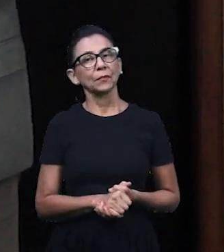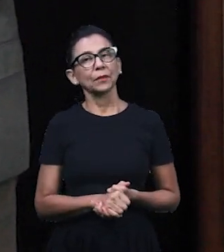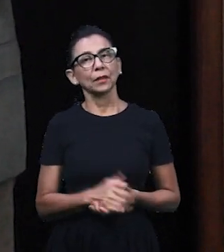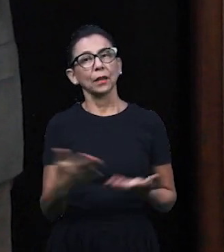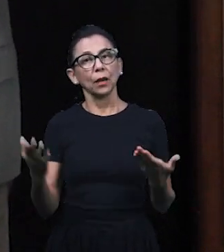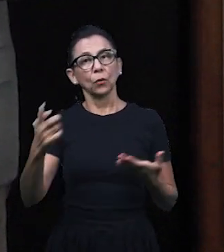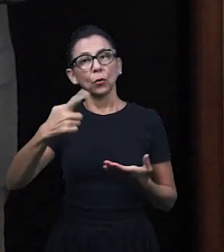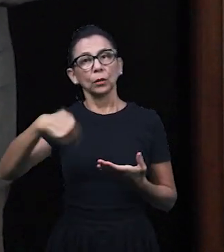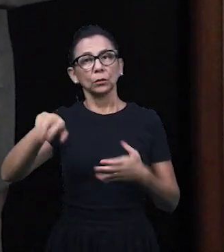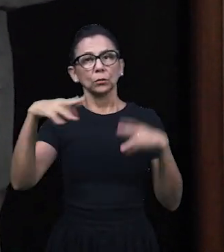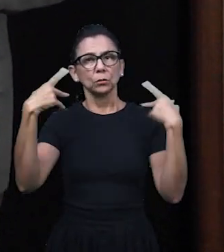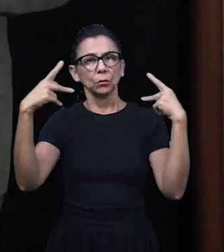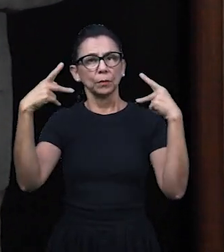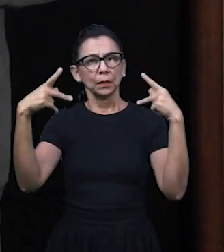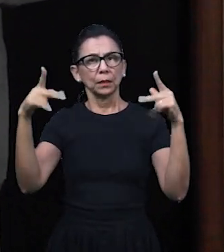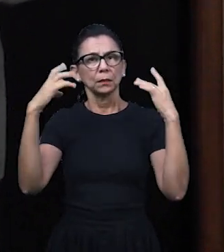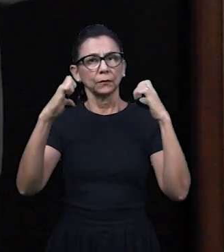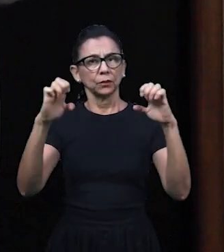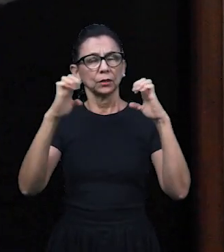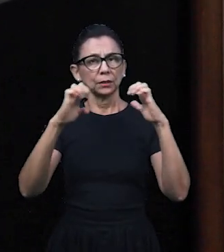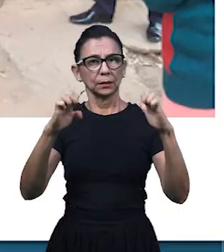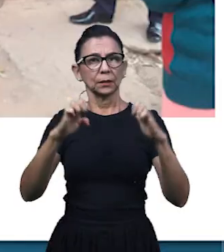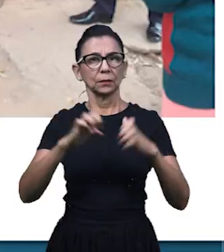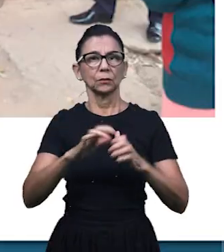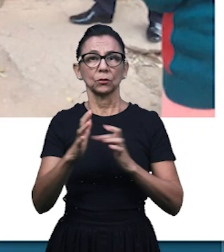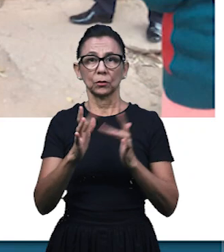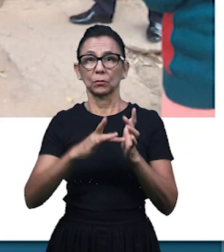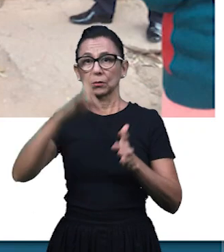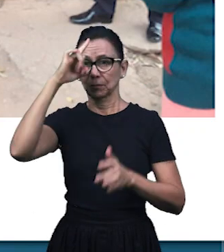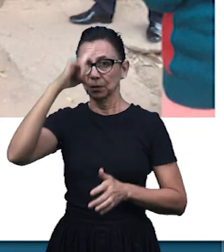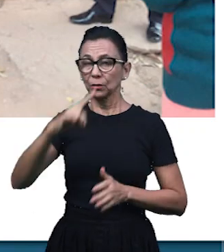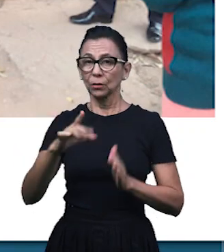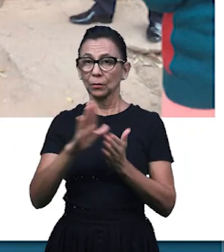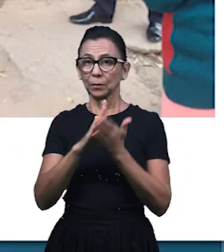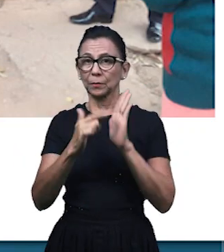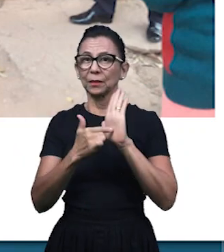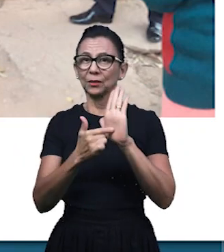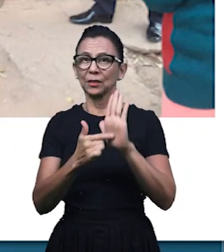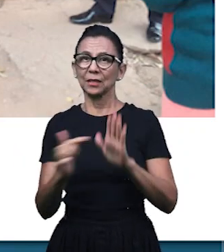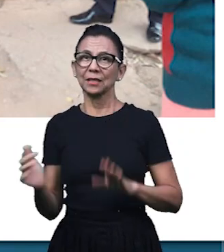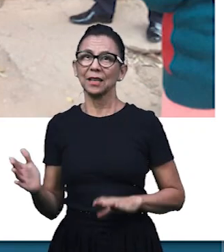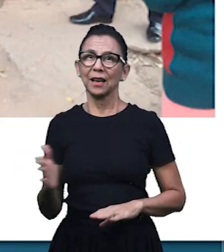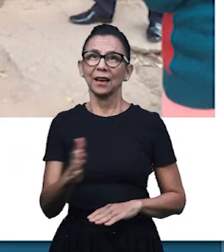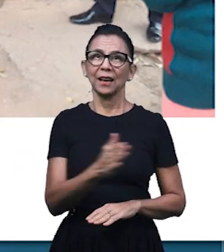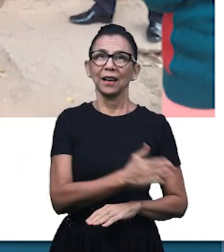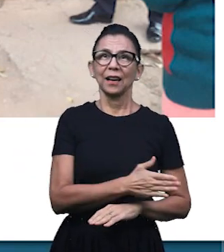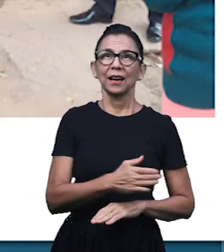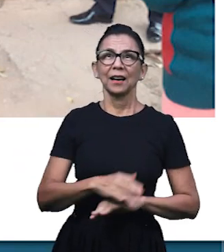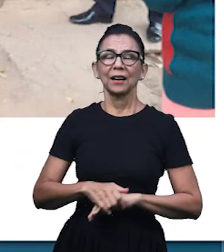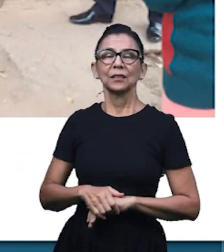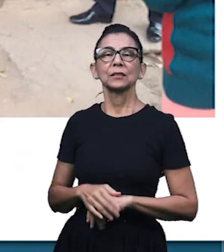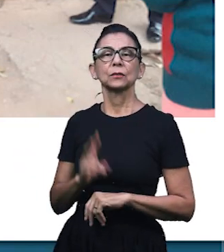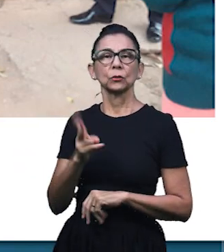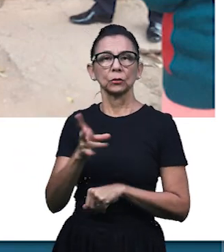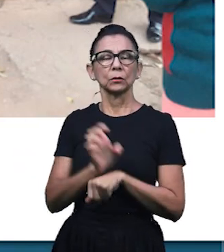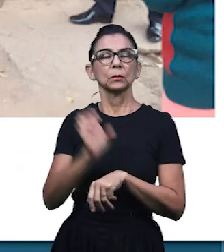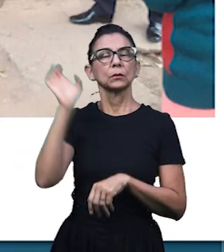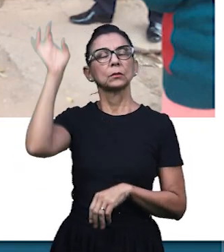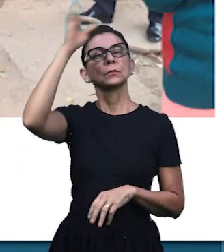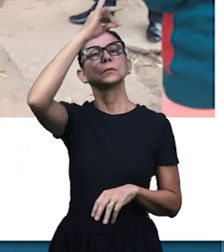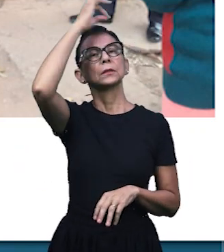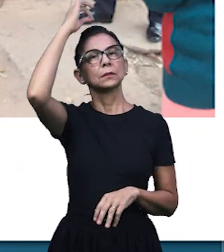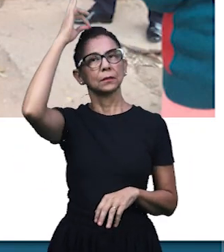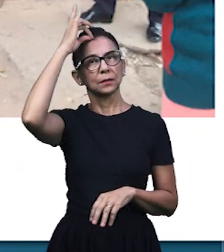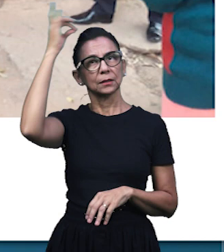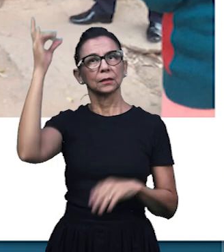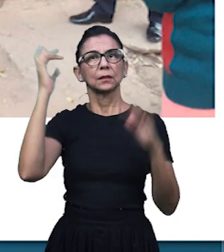mundo e pregar o evangelho a toda criatura. Agora, em Guarapari, na região de Samambaia, na igreja do bairro Samambaia, aqui no estado do Espírito Santo, também